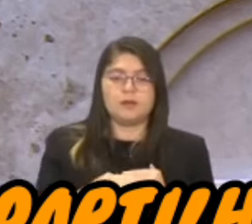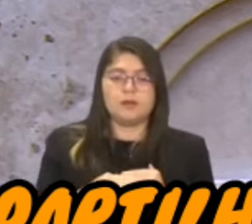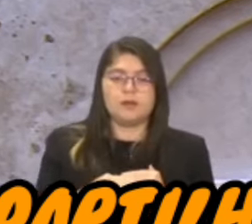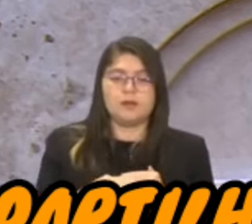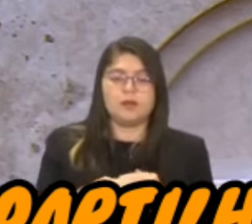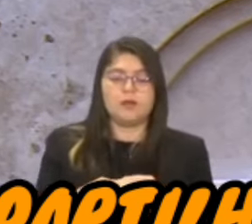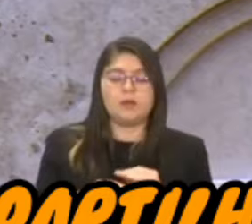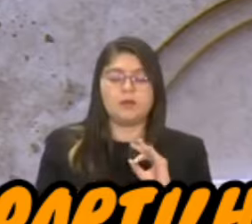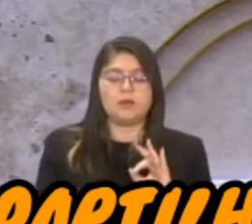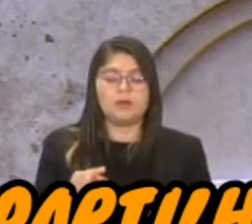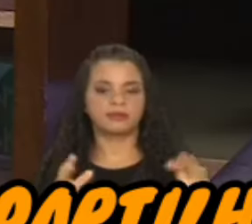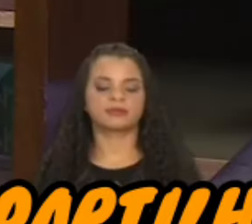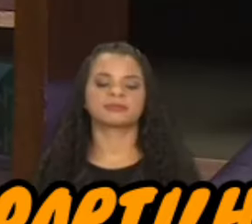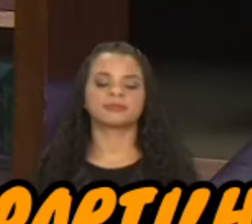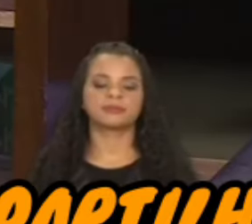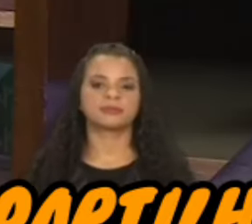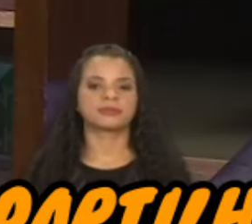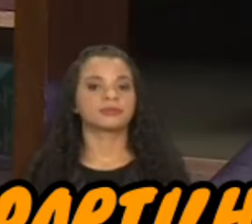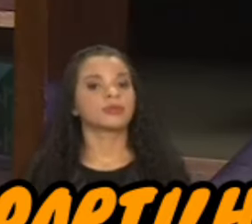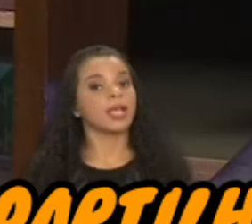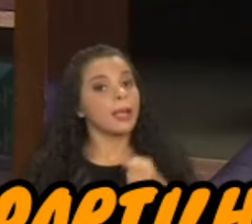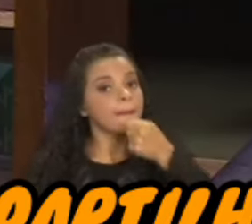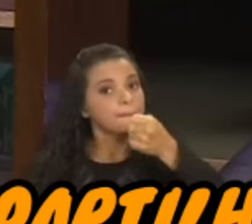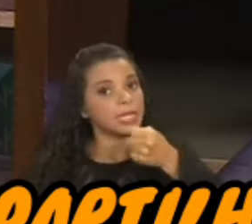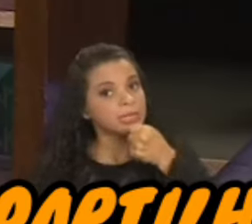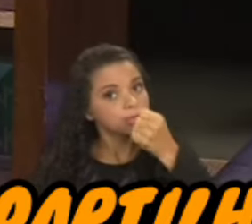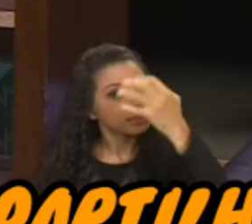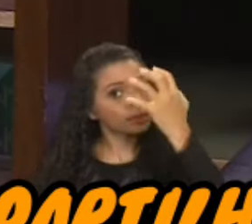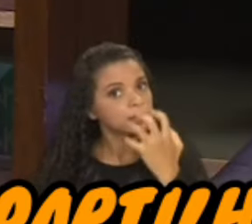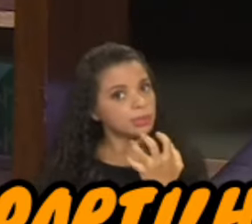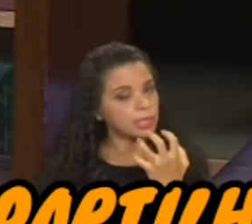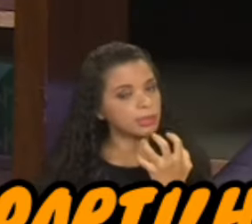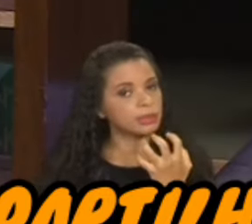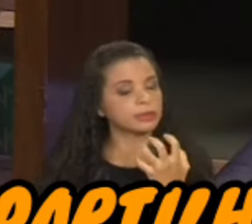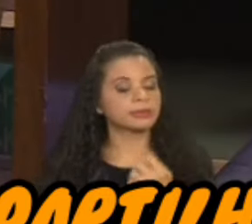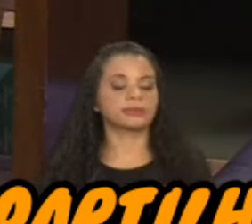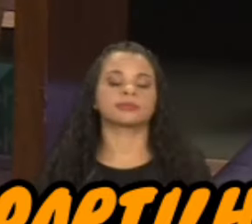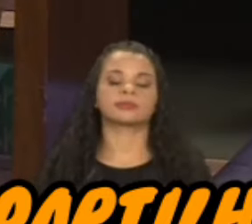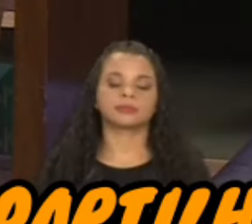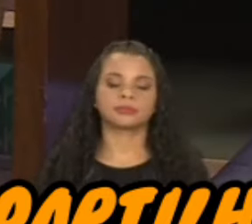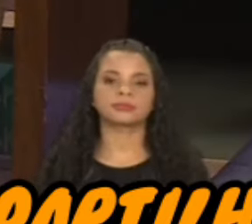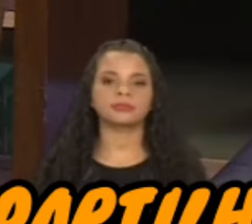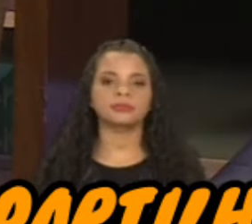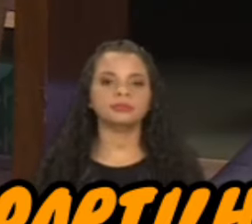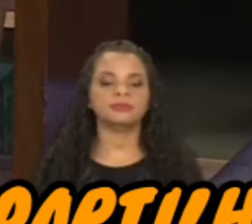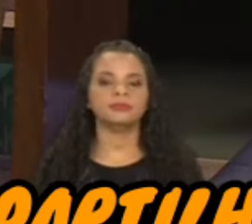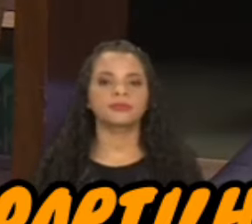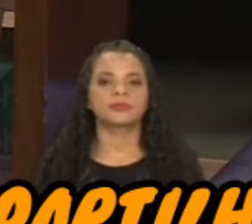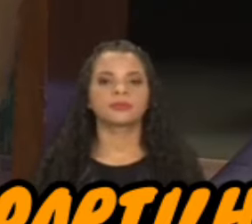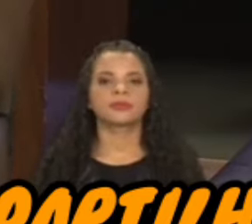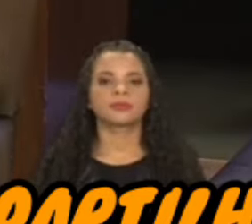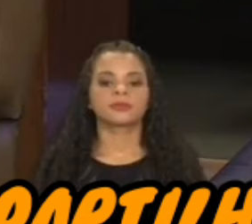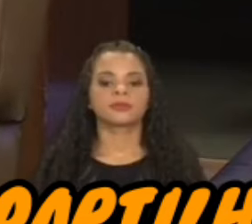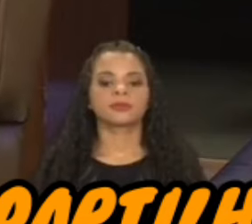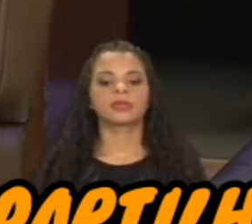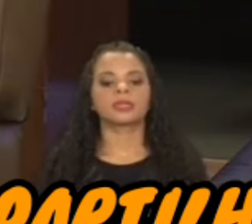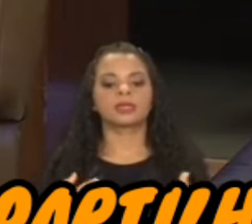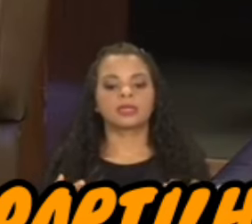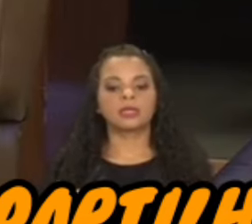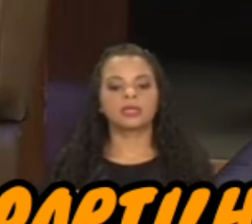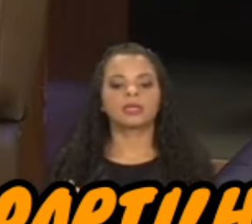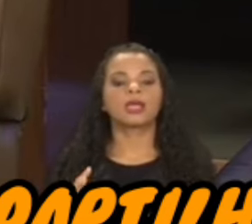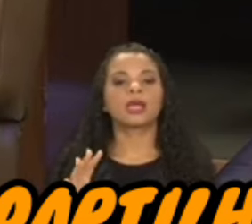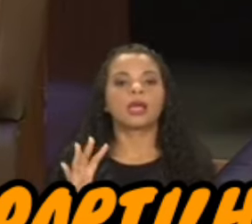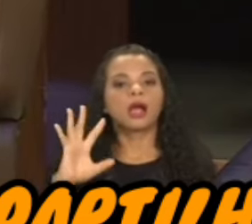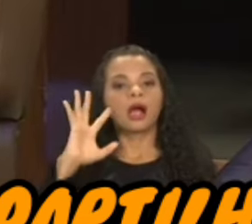julgado procedente o pedido. Ei, meu pai, vocês conseguiram pegar o deboche do Barroso? Que onda do